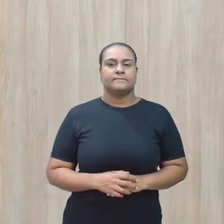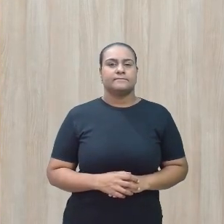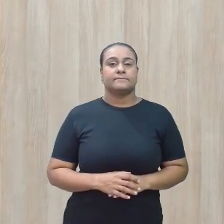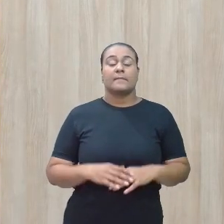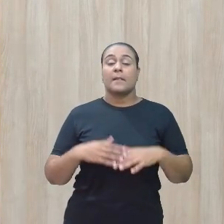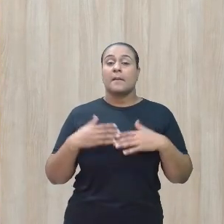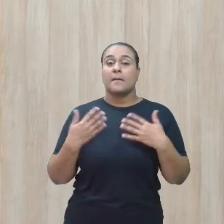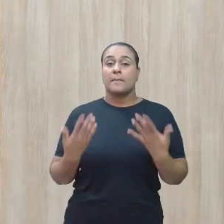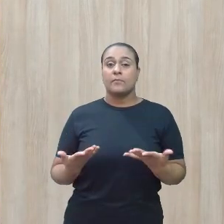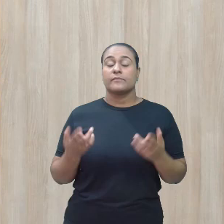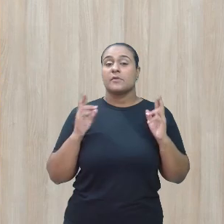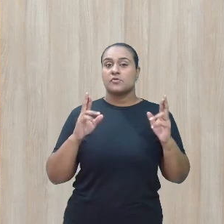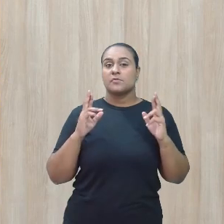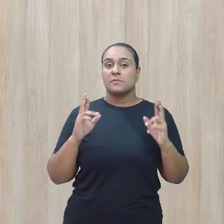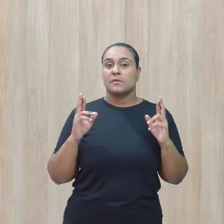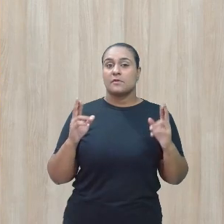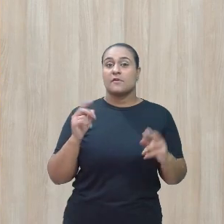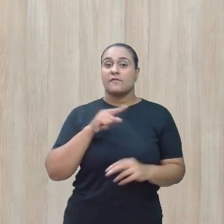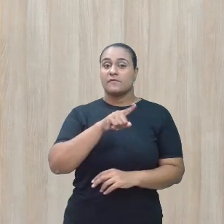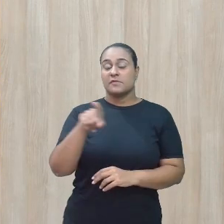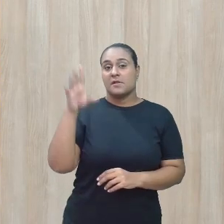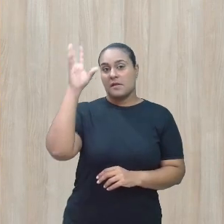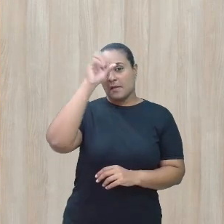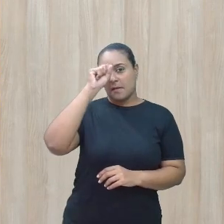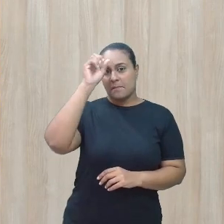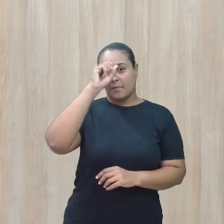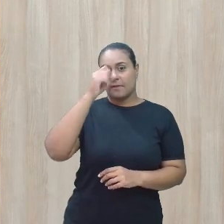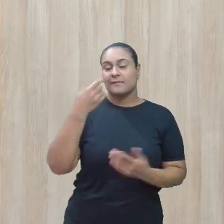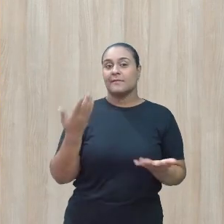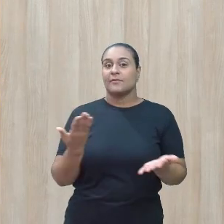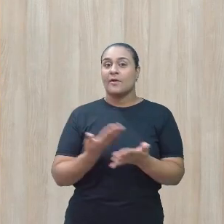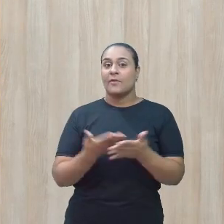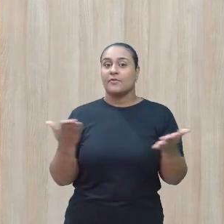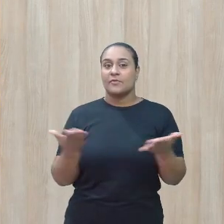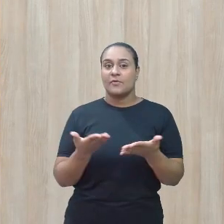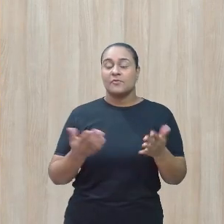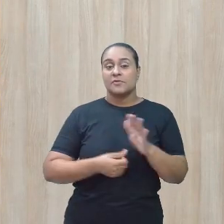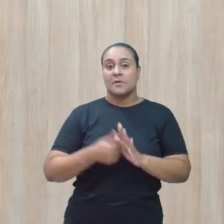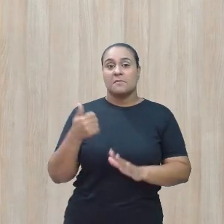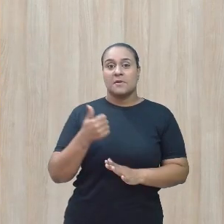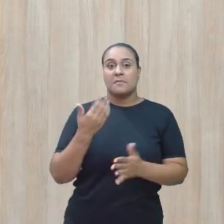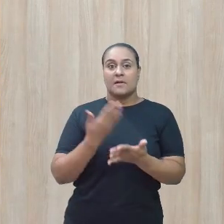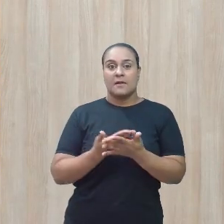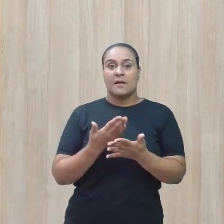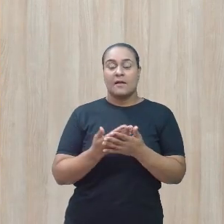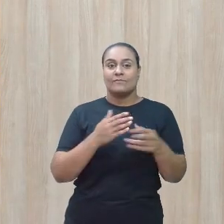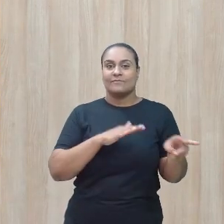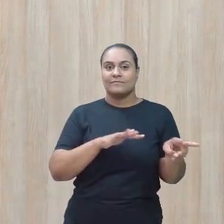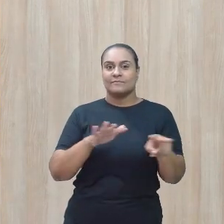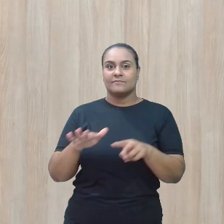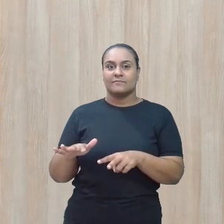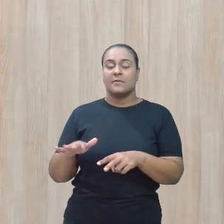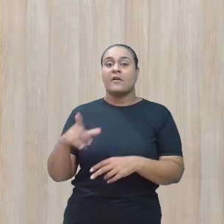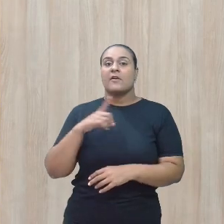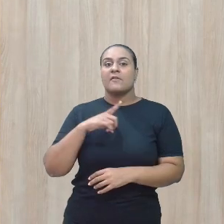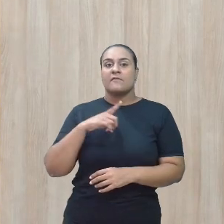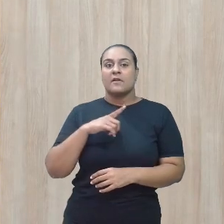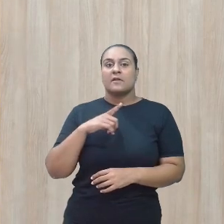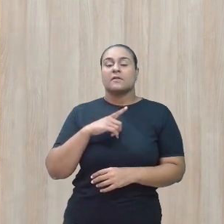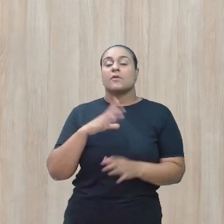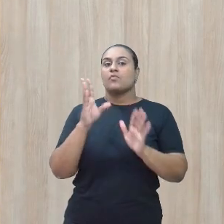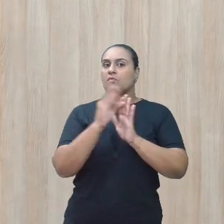Bom, gente, eu espero que vocês tenham aprendido por aqui. Essa é a nossa primeira aula da semana. A gente vai ter esse